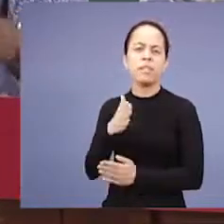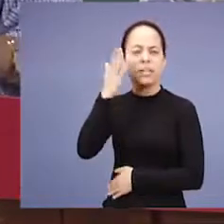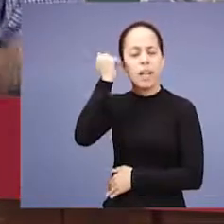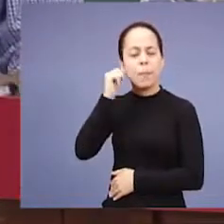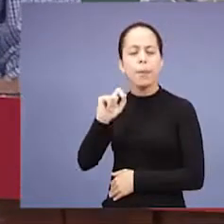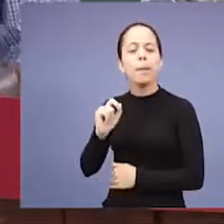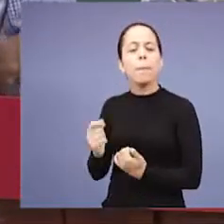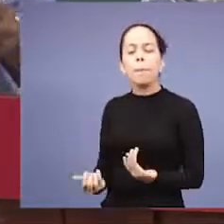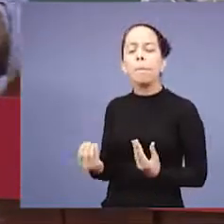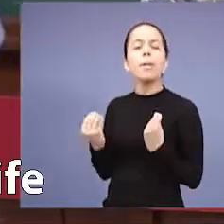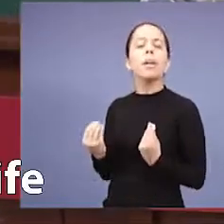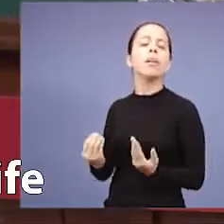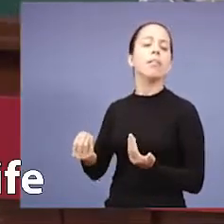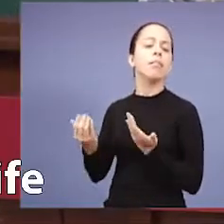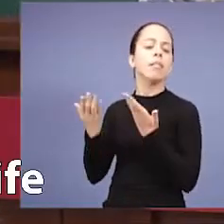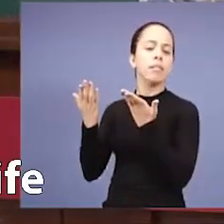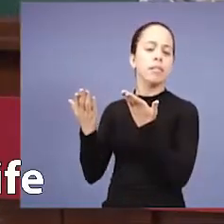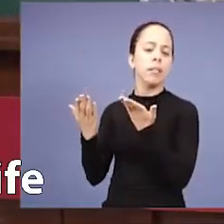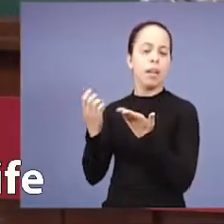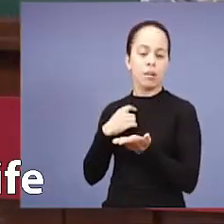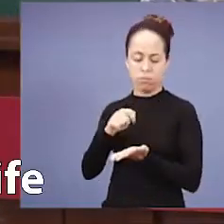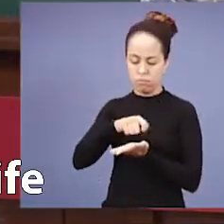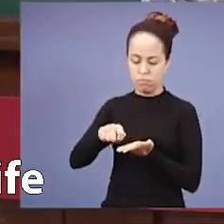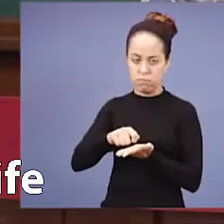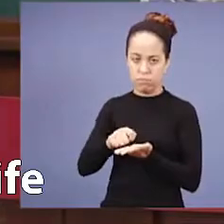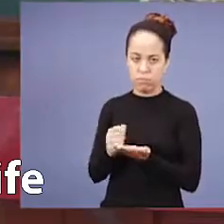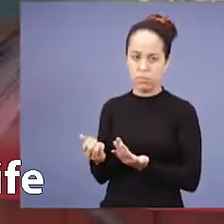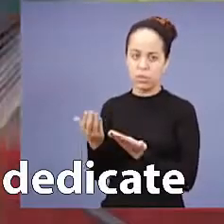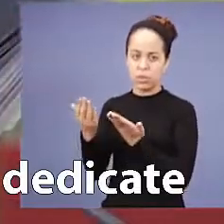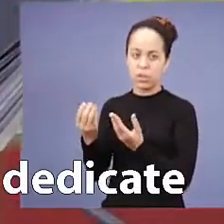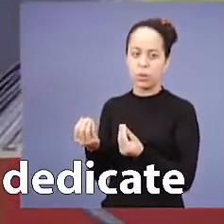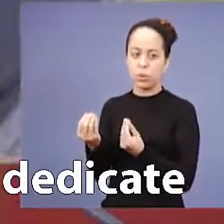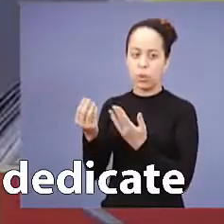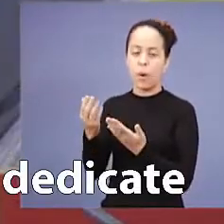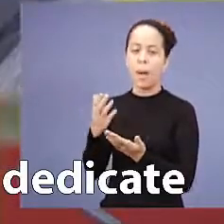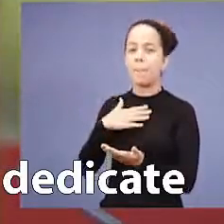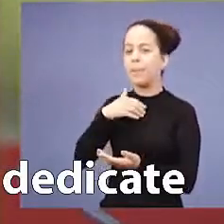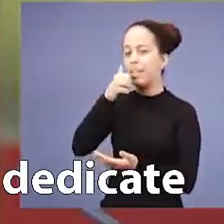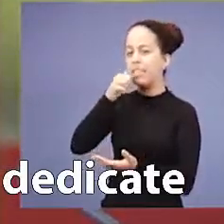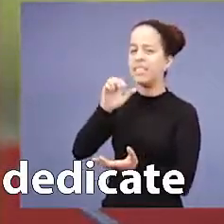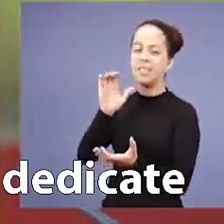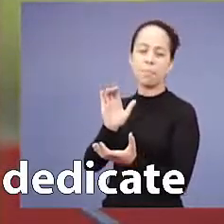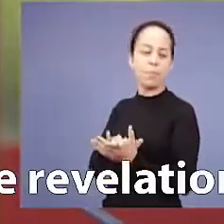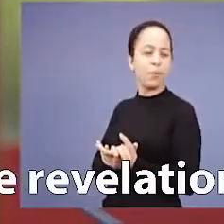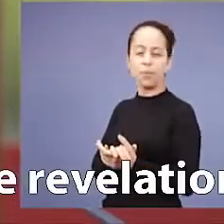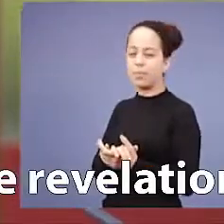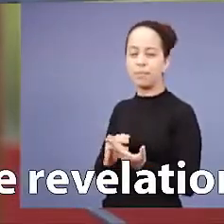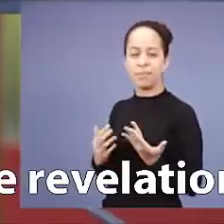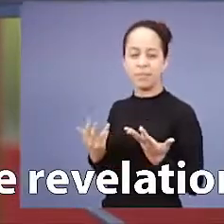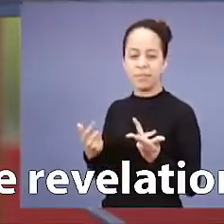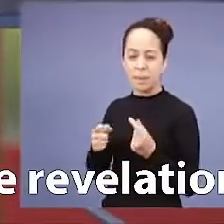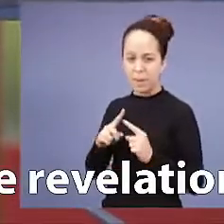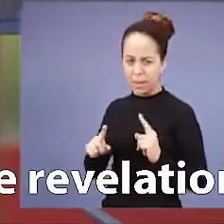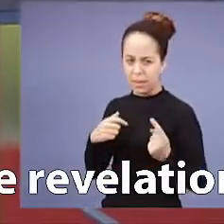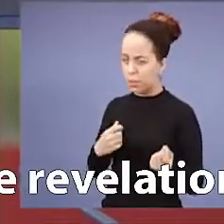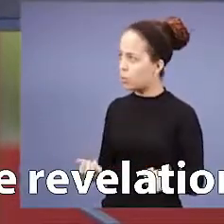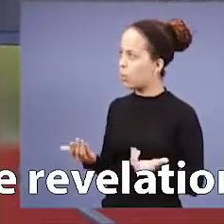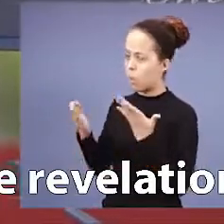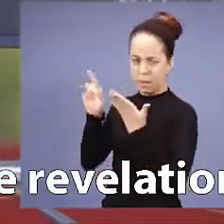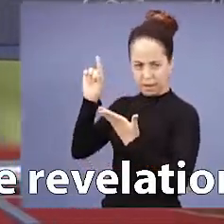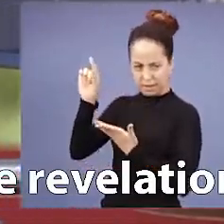dedicação objetivo aqui a minha querida esposa ela merece mas eu não pedi pra ela